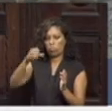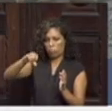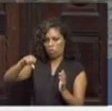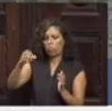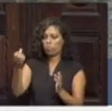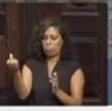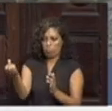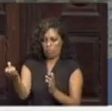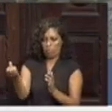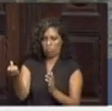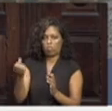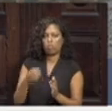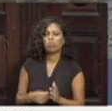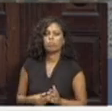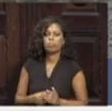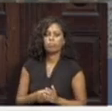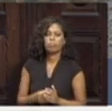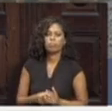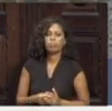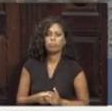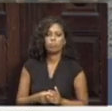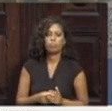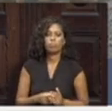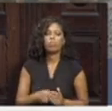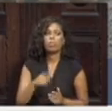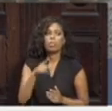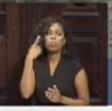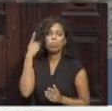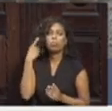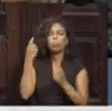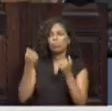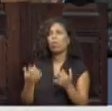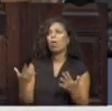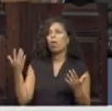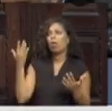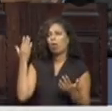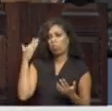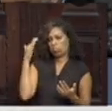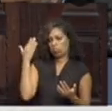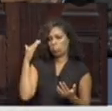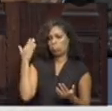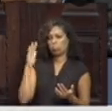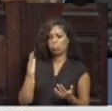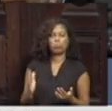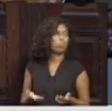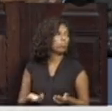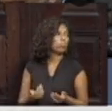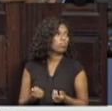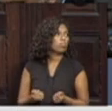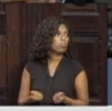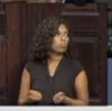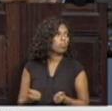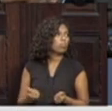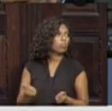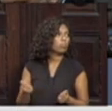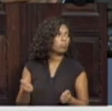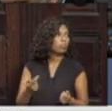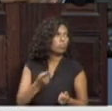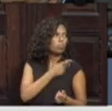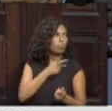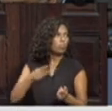perfeito. Está na pauta, está perfeito. Que determina perfeito. a impressão de advertência em rótulos e